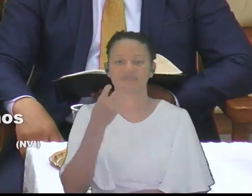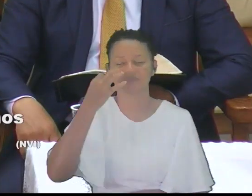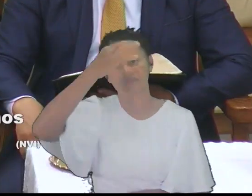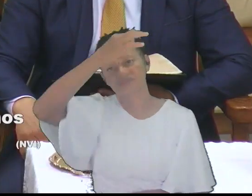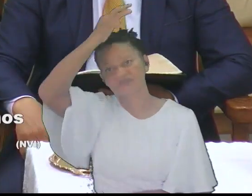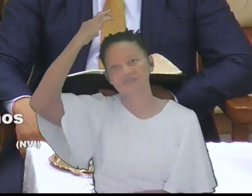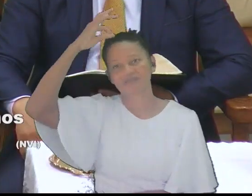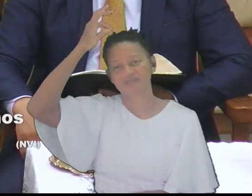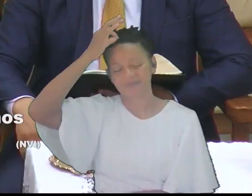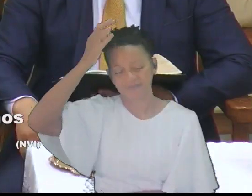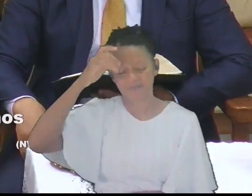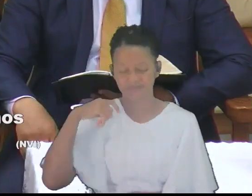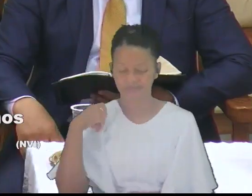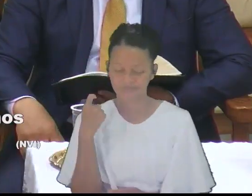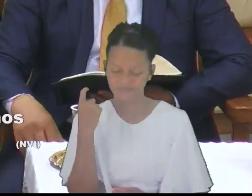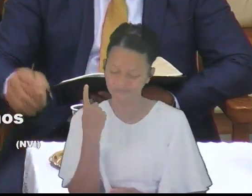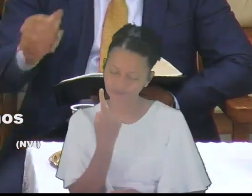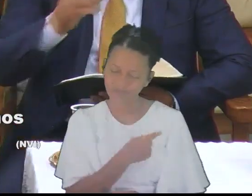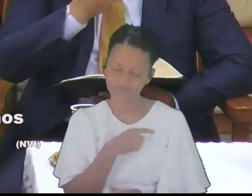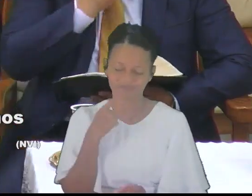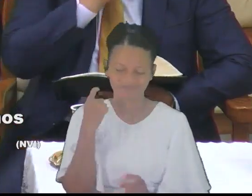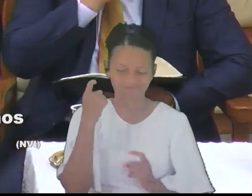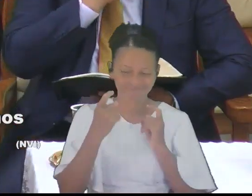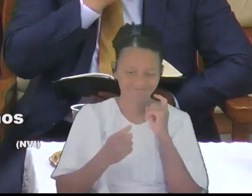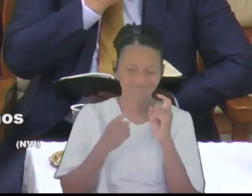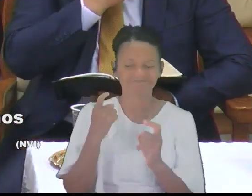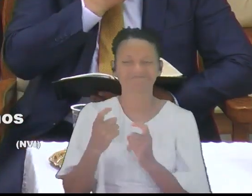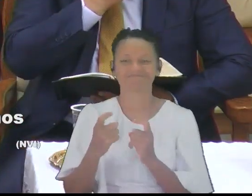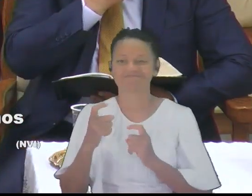Santo diz: importemo-nos